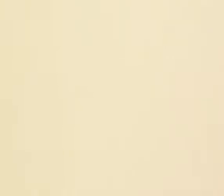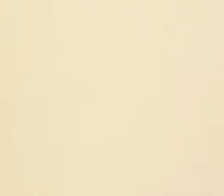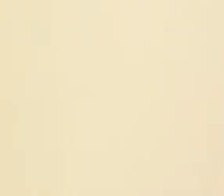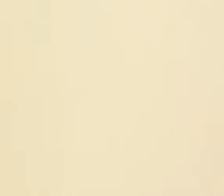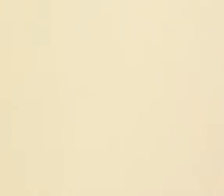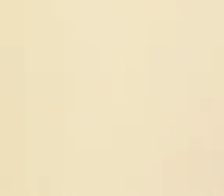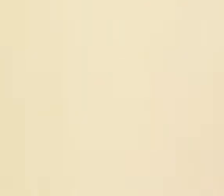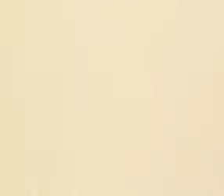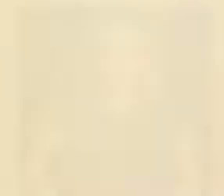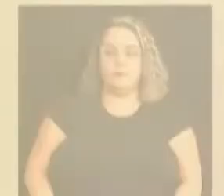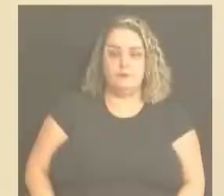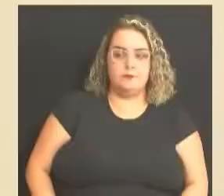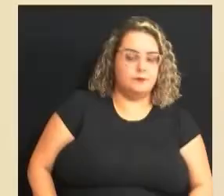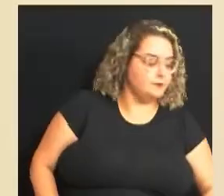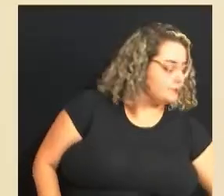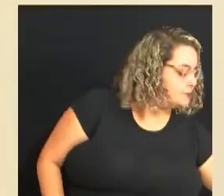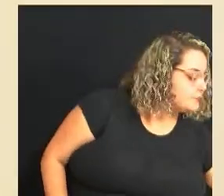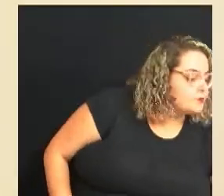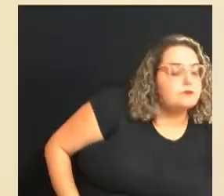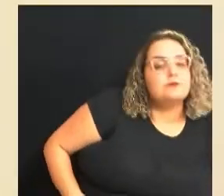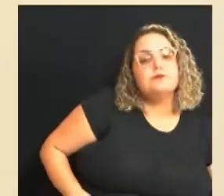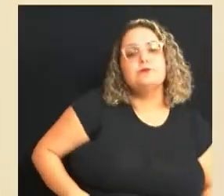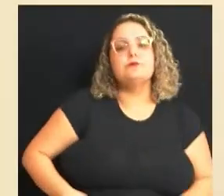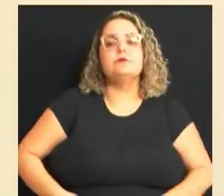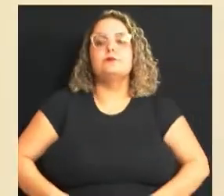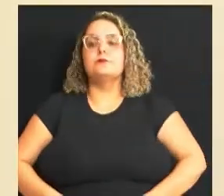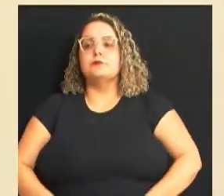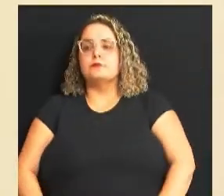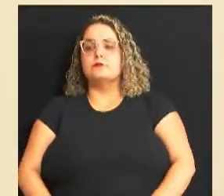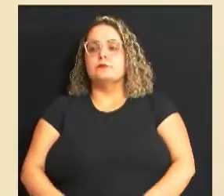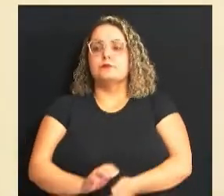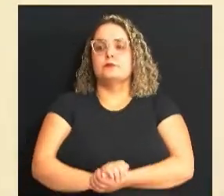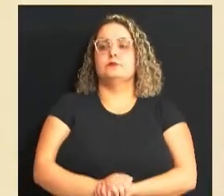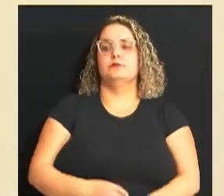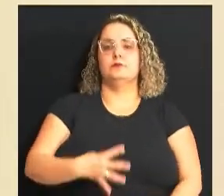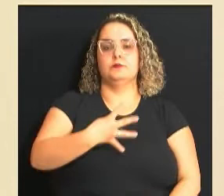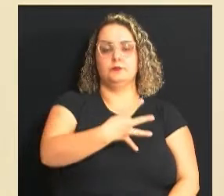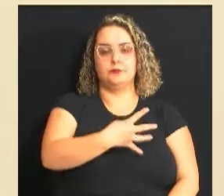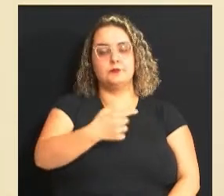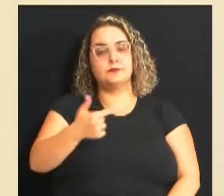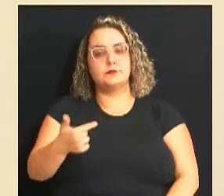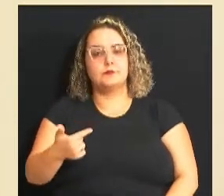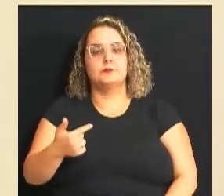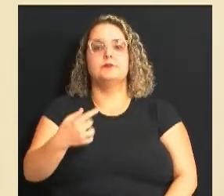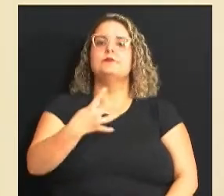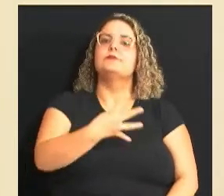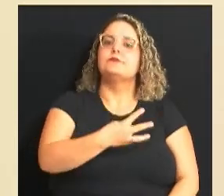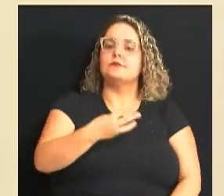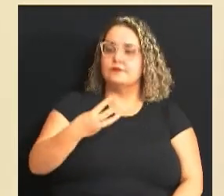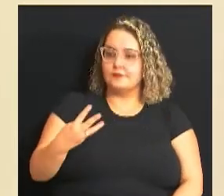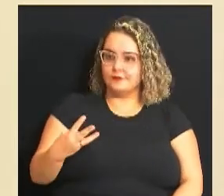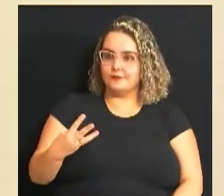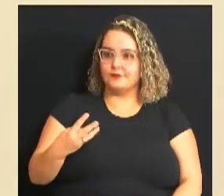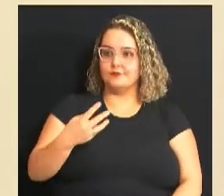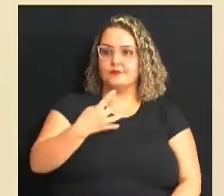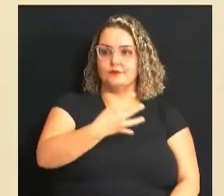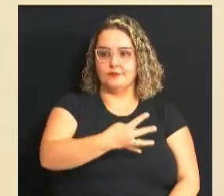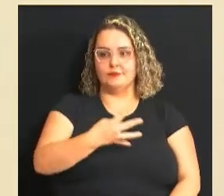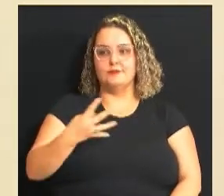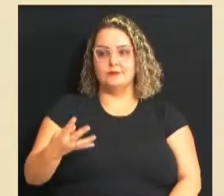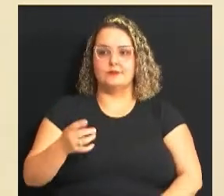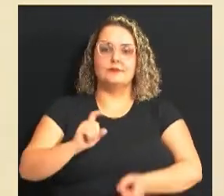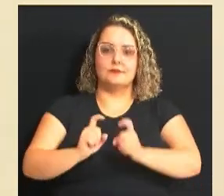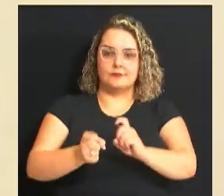Campinas, e serão realizadas as 42ª, a 43ª e